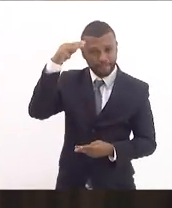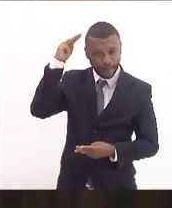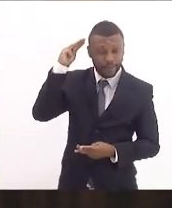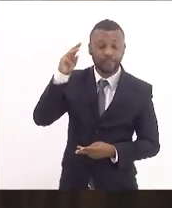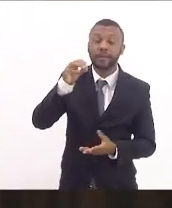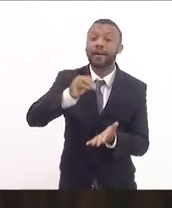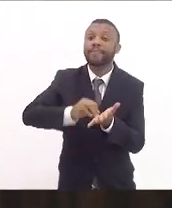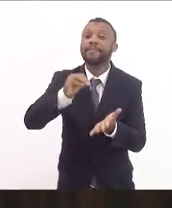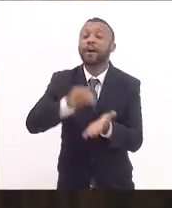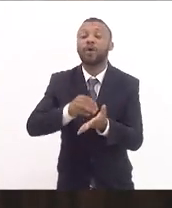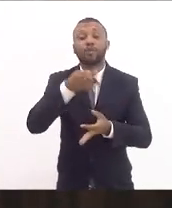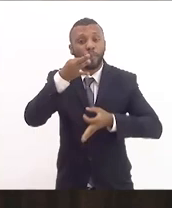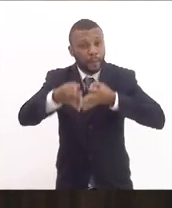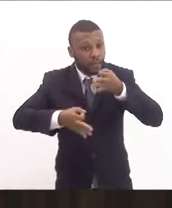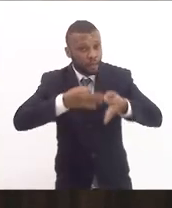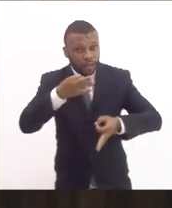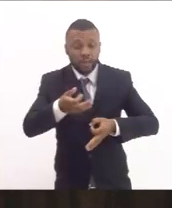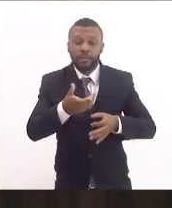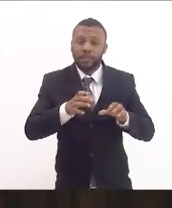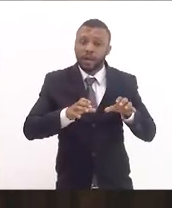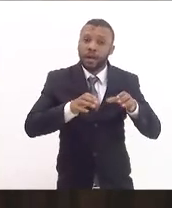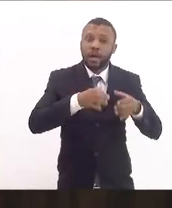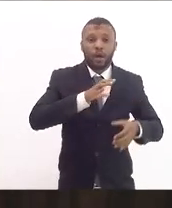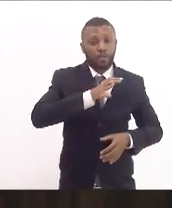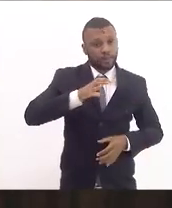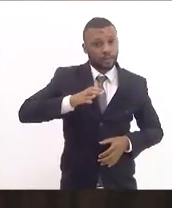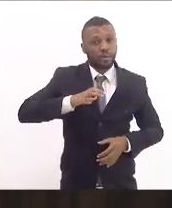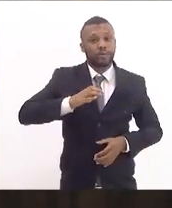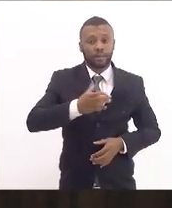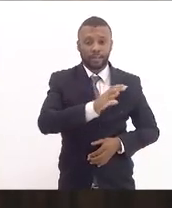das comissões de construção Justiça